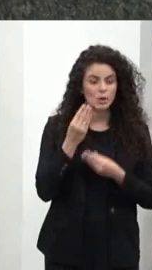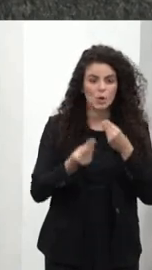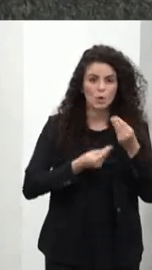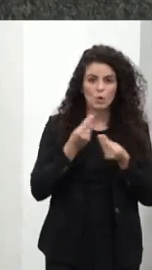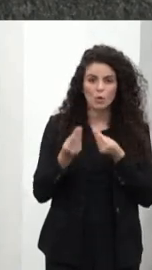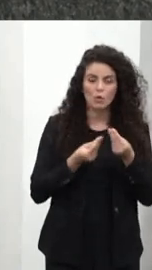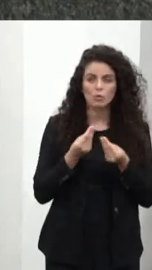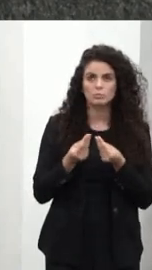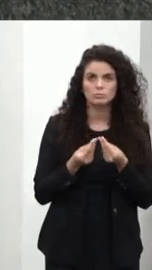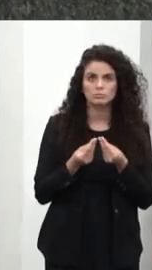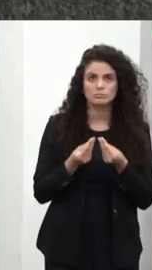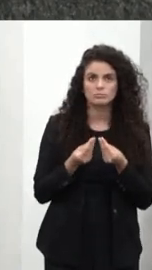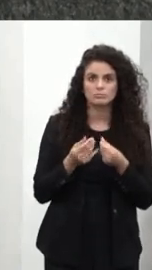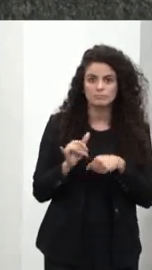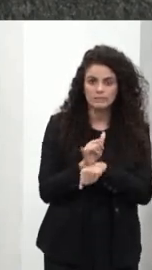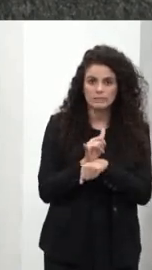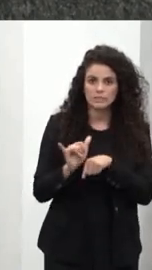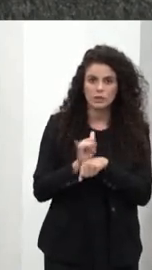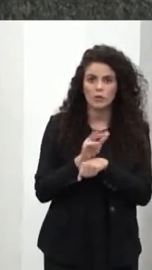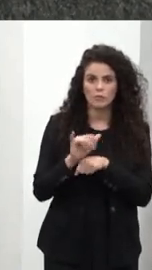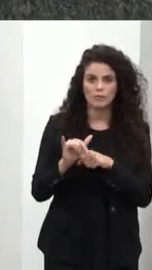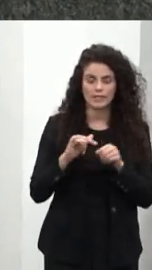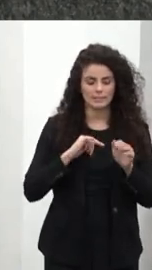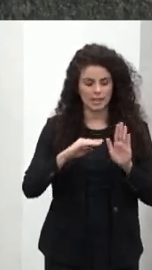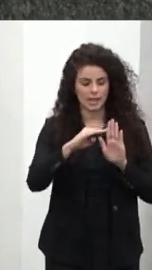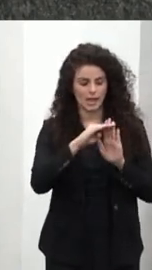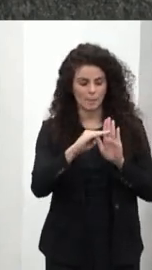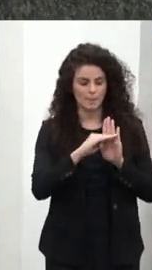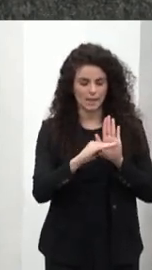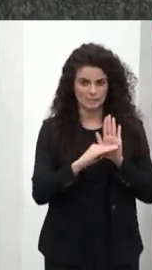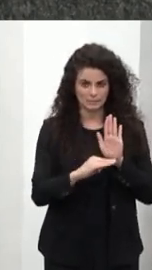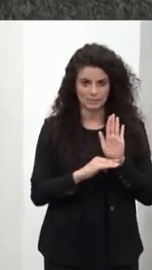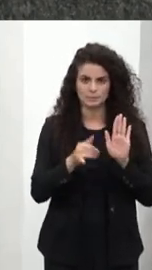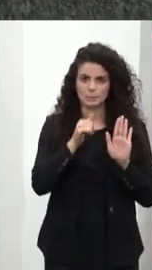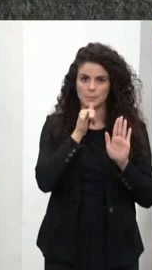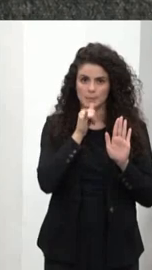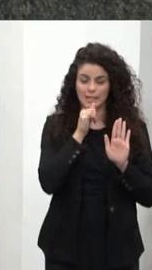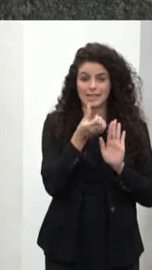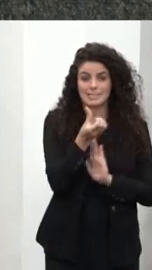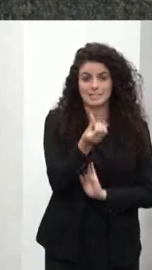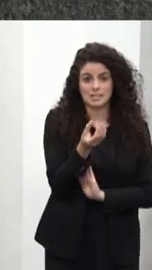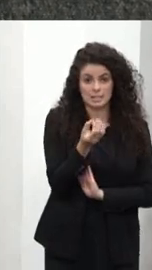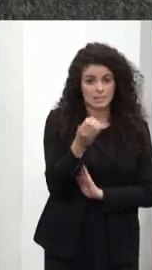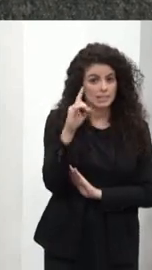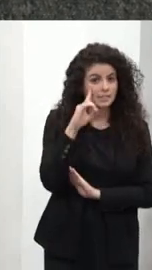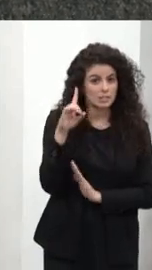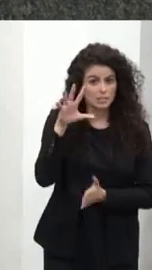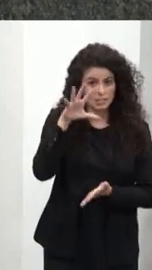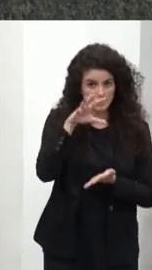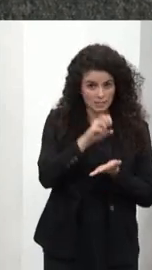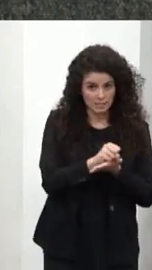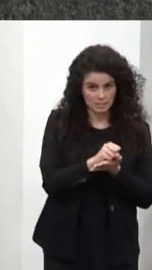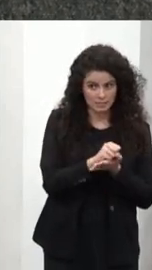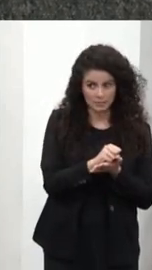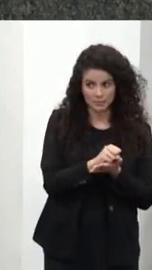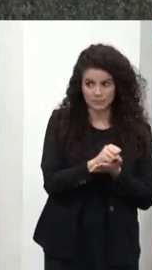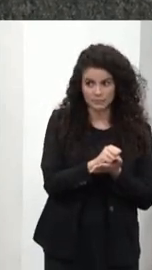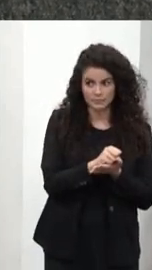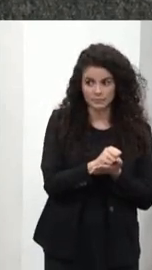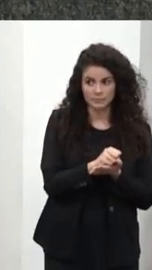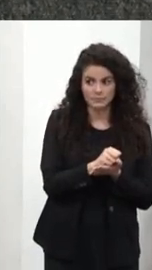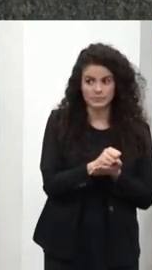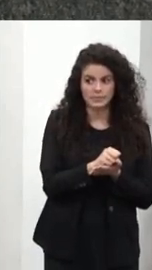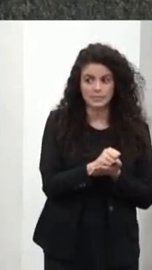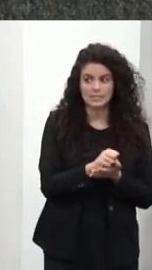reversão vão ser por camadas né aí coloca 60 dias para inscrições quem não se inscrever isso é muito importante pessoal